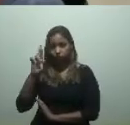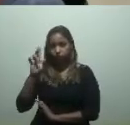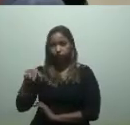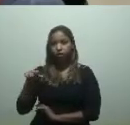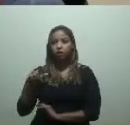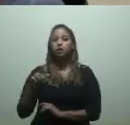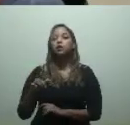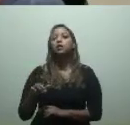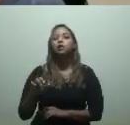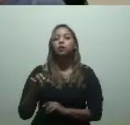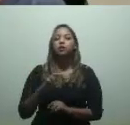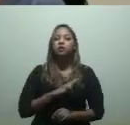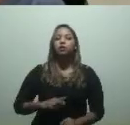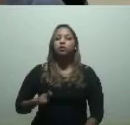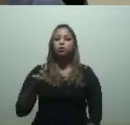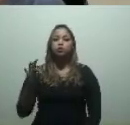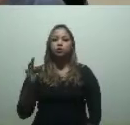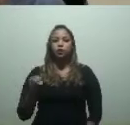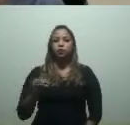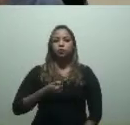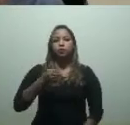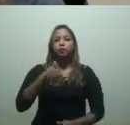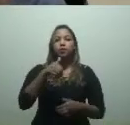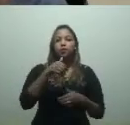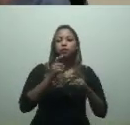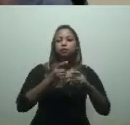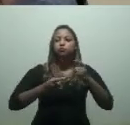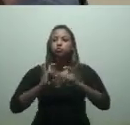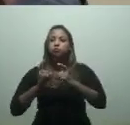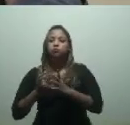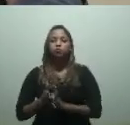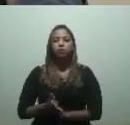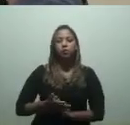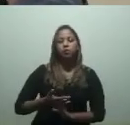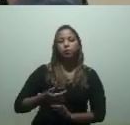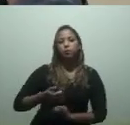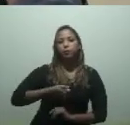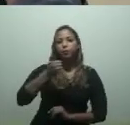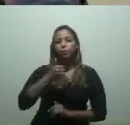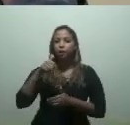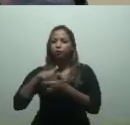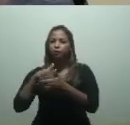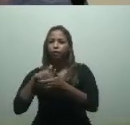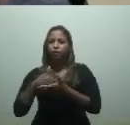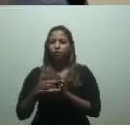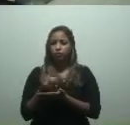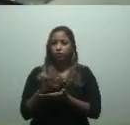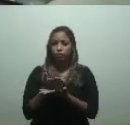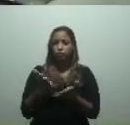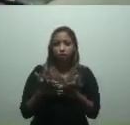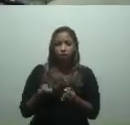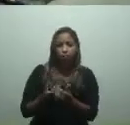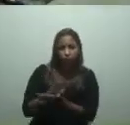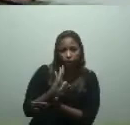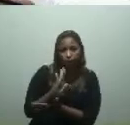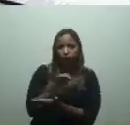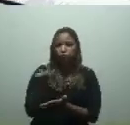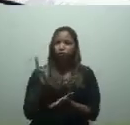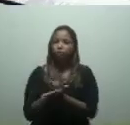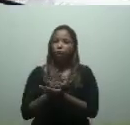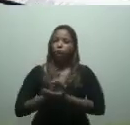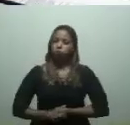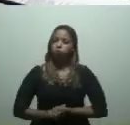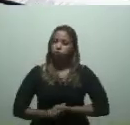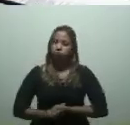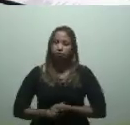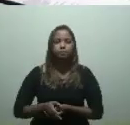Em primeira discussão, em primeira votação, aqueles que aprovam, permaneçam como estão.